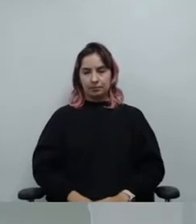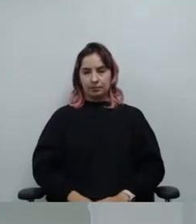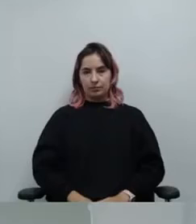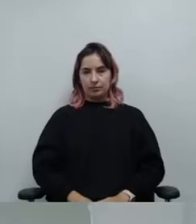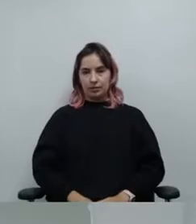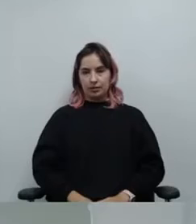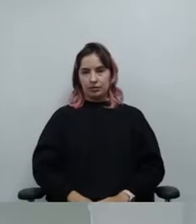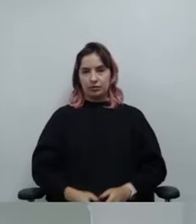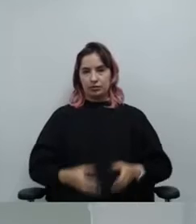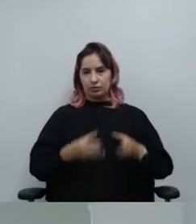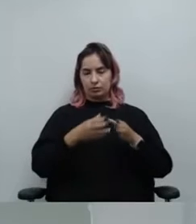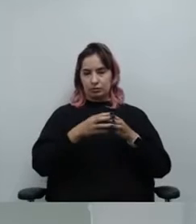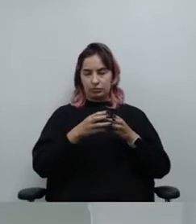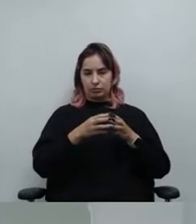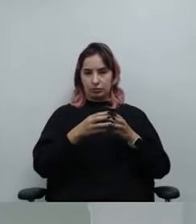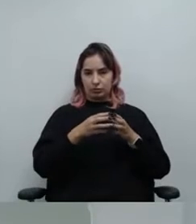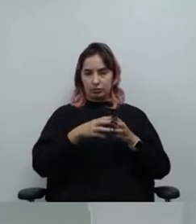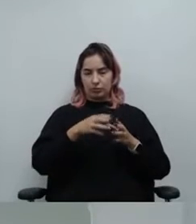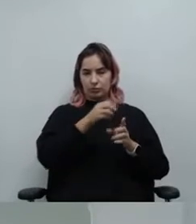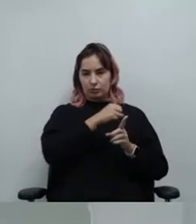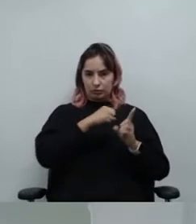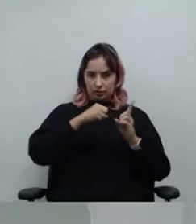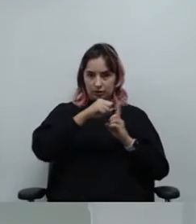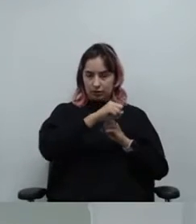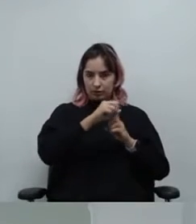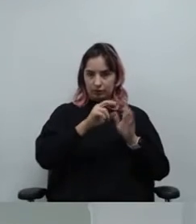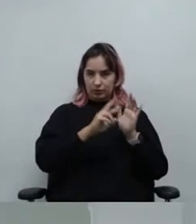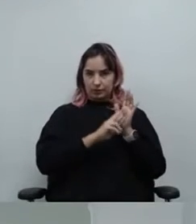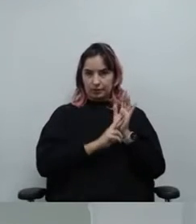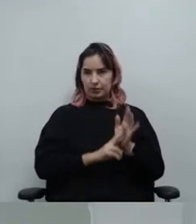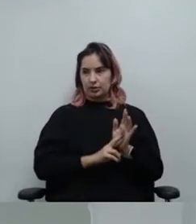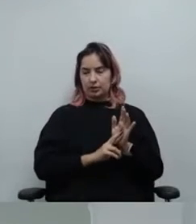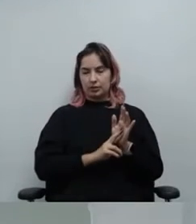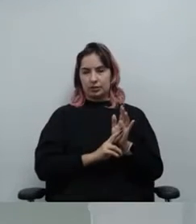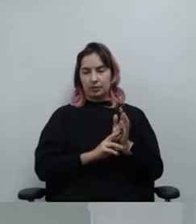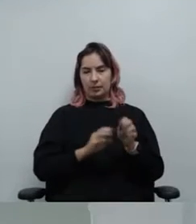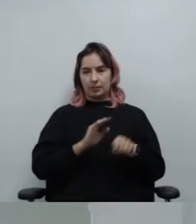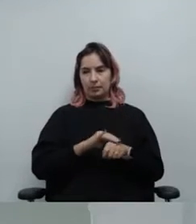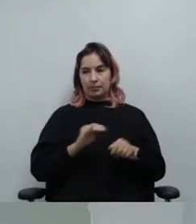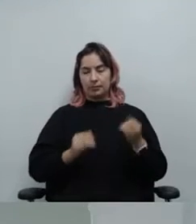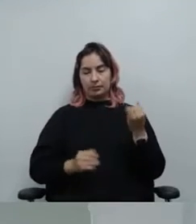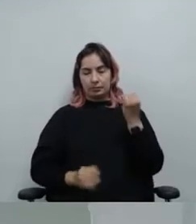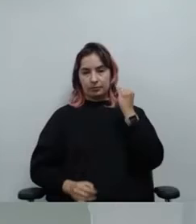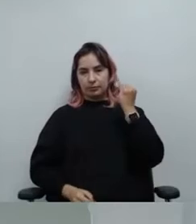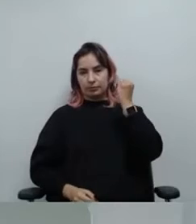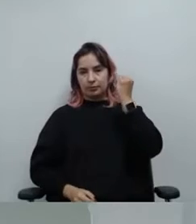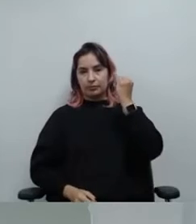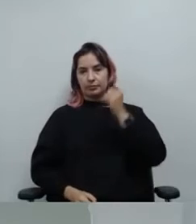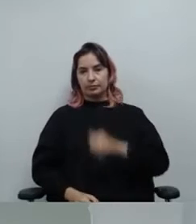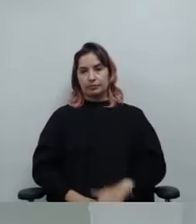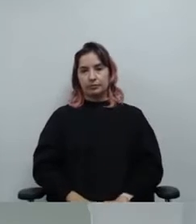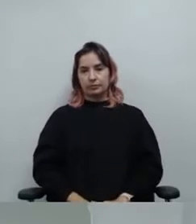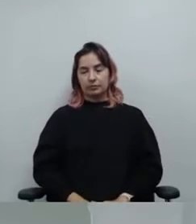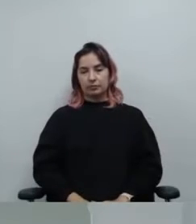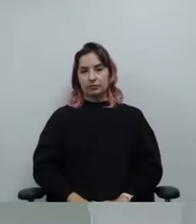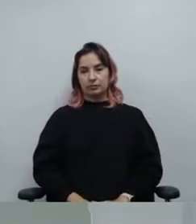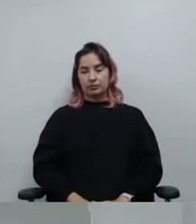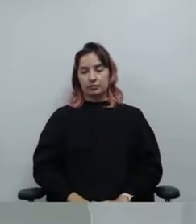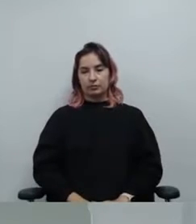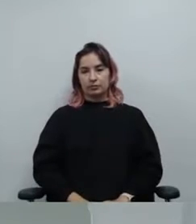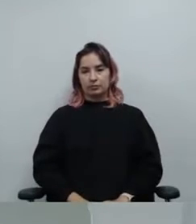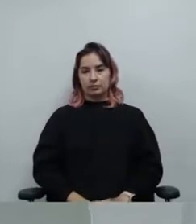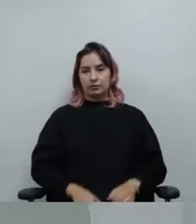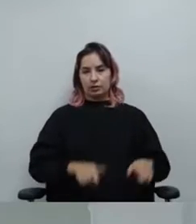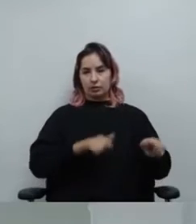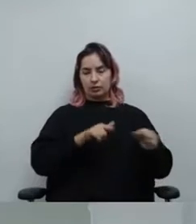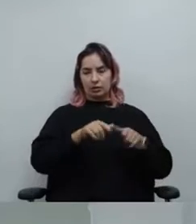entidades sociais que os representam, e nada mais importante nesse caso que a atuação de